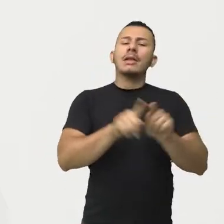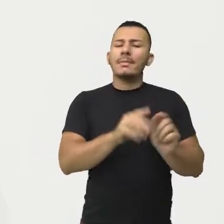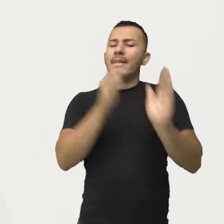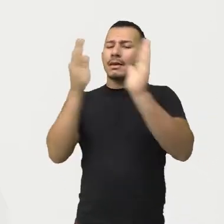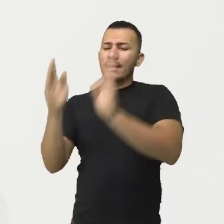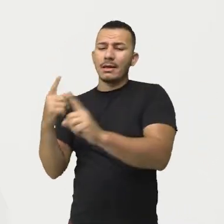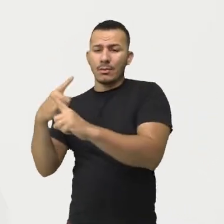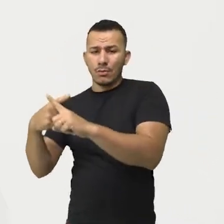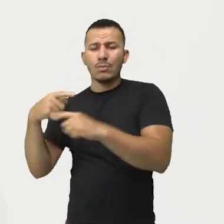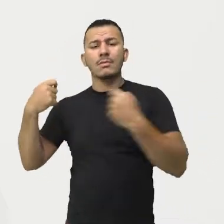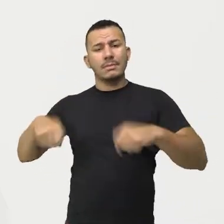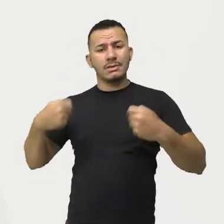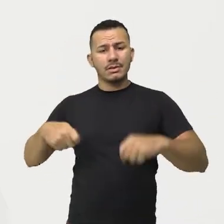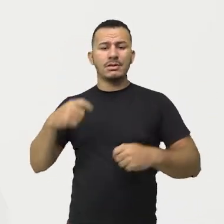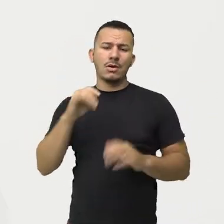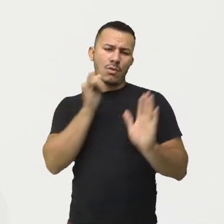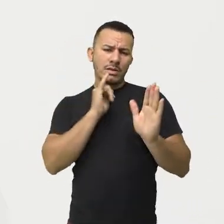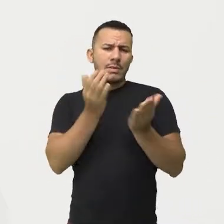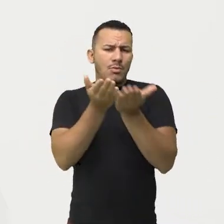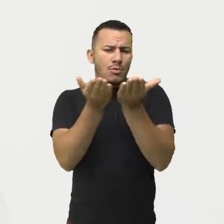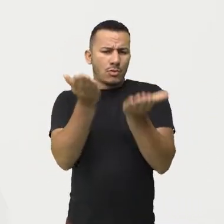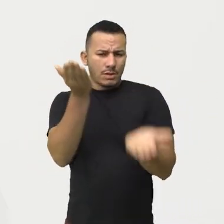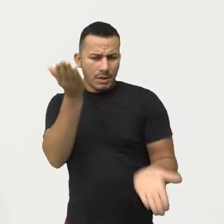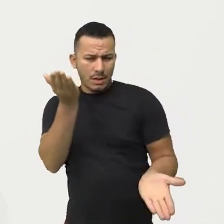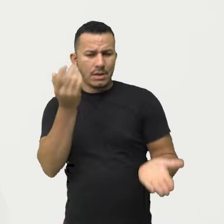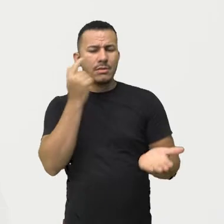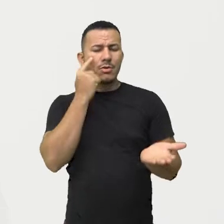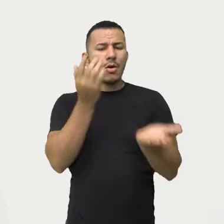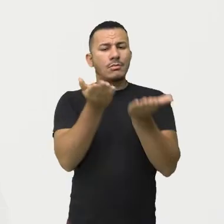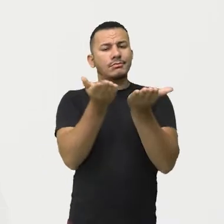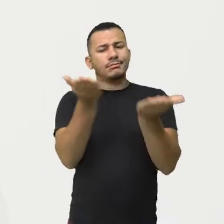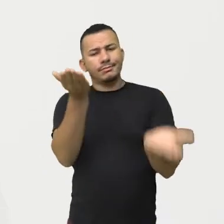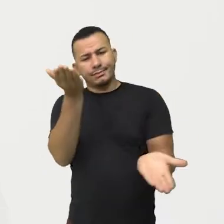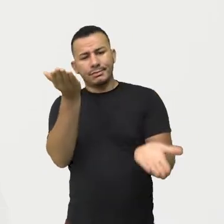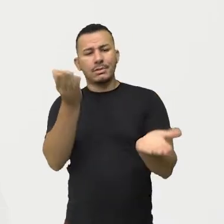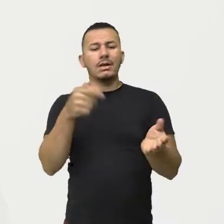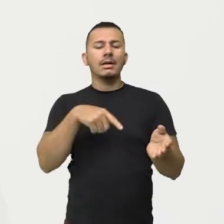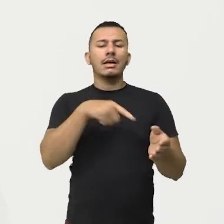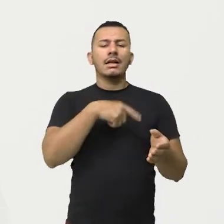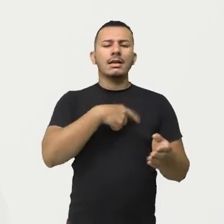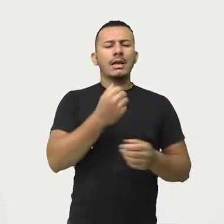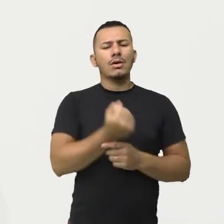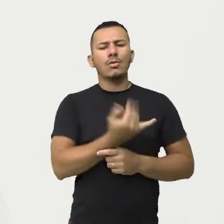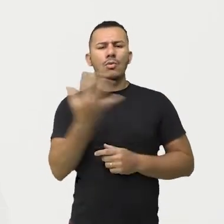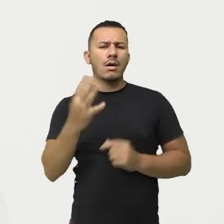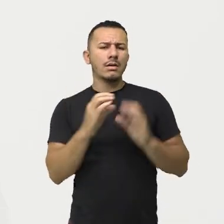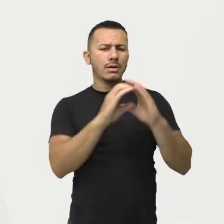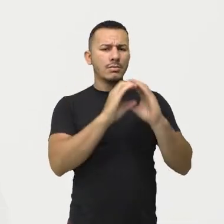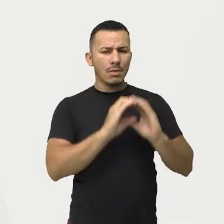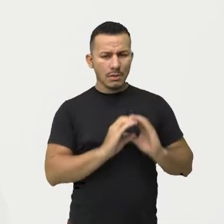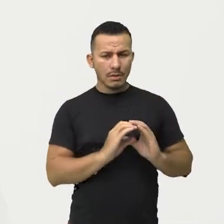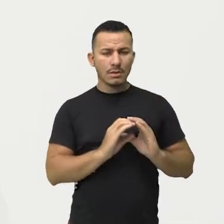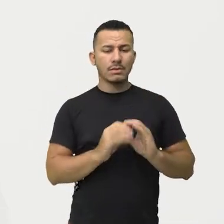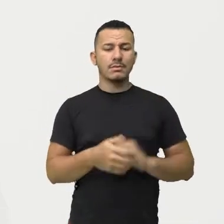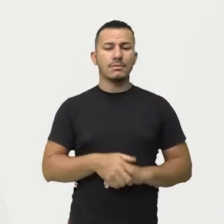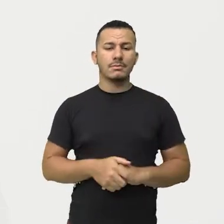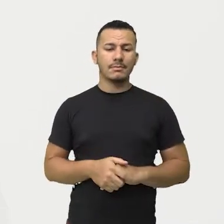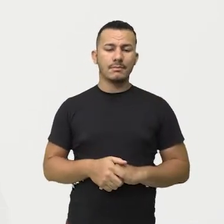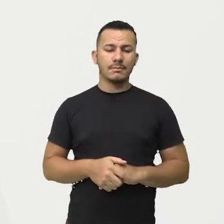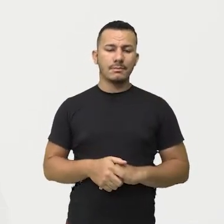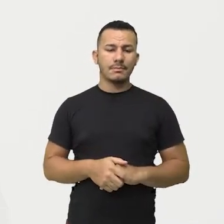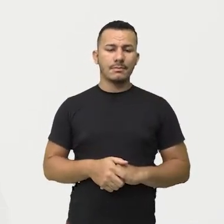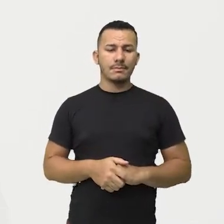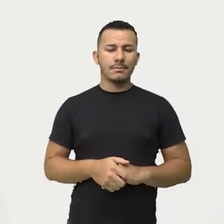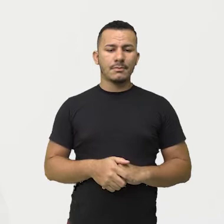outro. Vamos ver um desequilíbrio. Olha só, quanto eu tenho? Então, 1, 2, 3, 4, 5, 6, 7, 8.